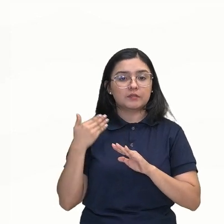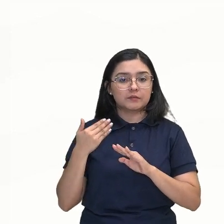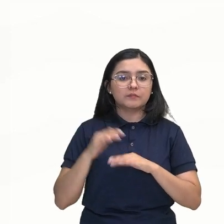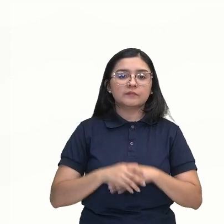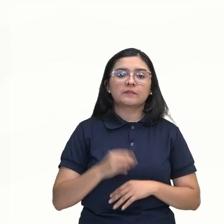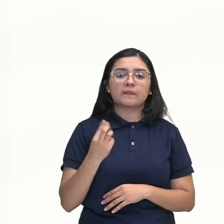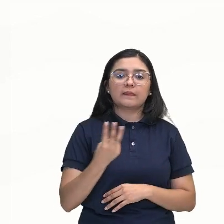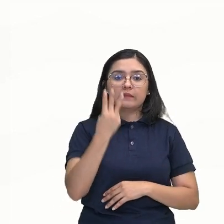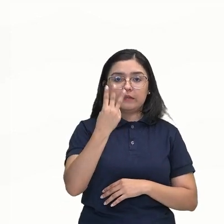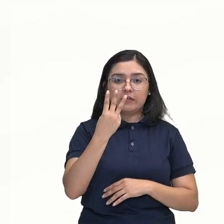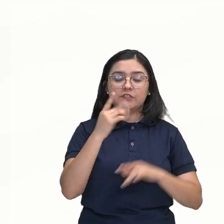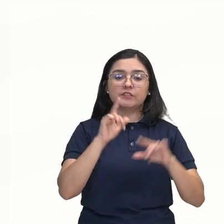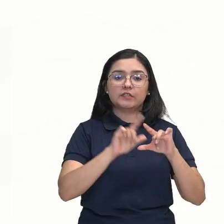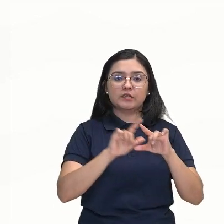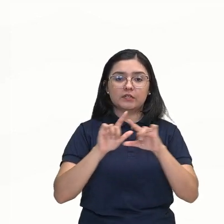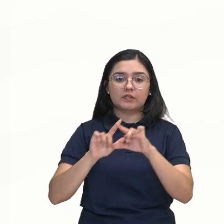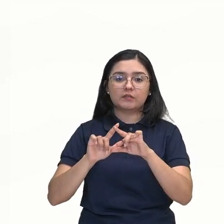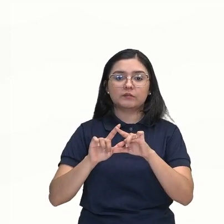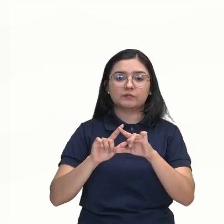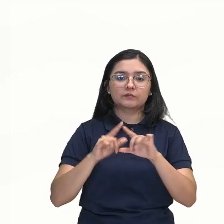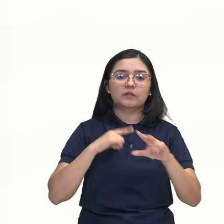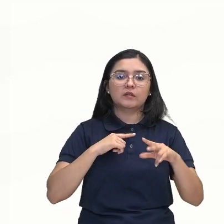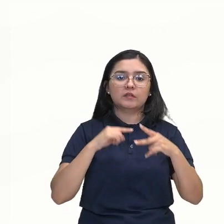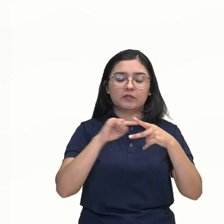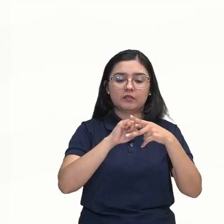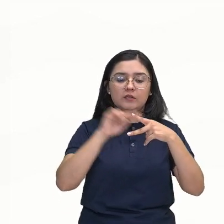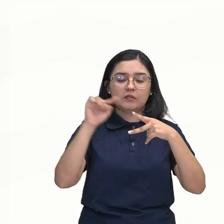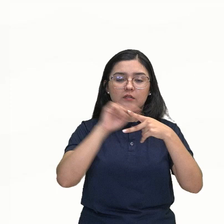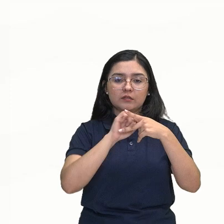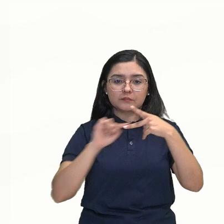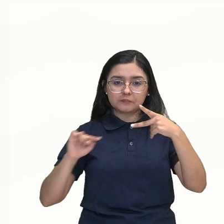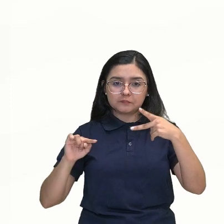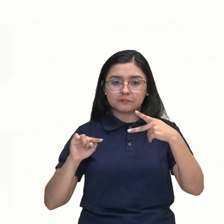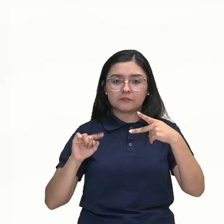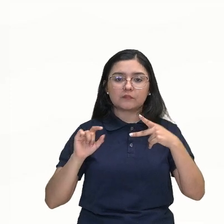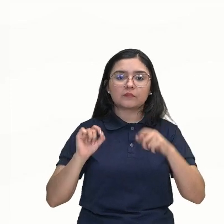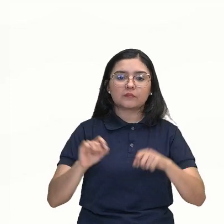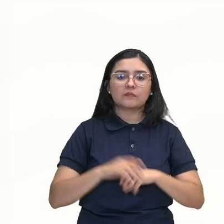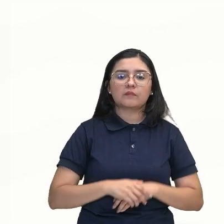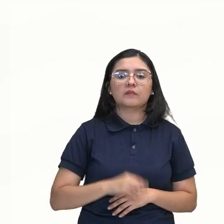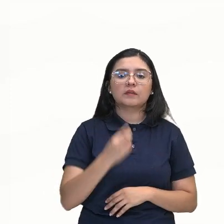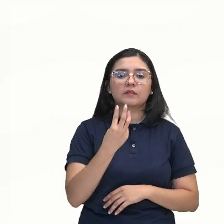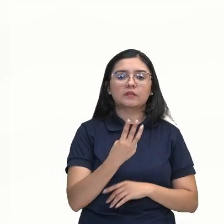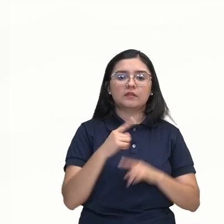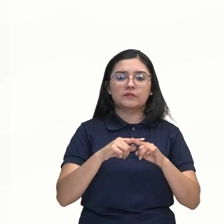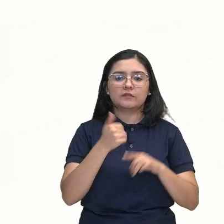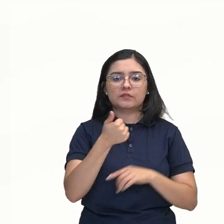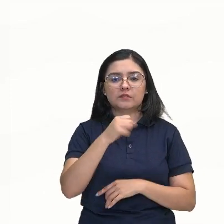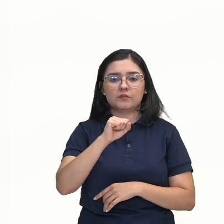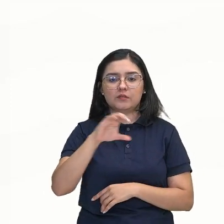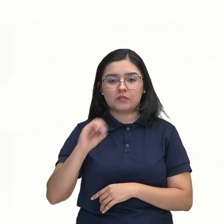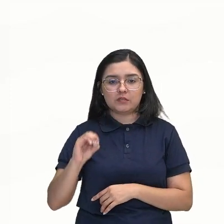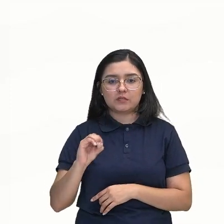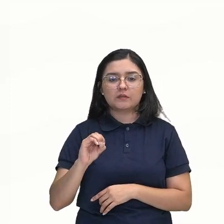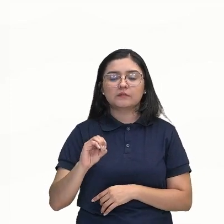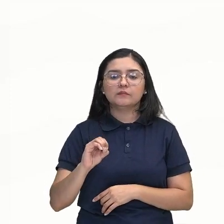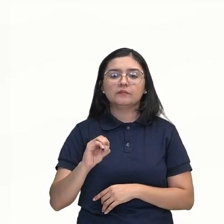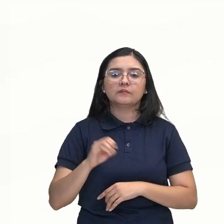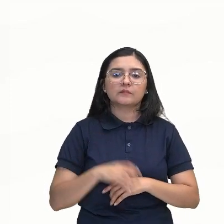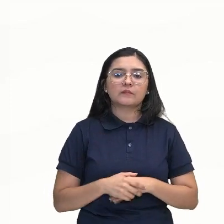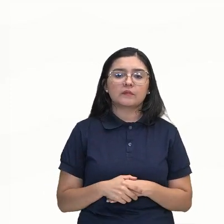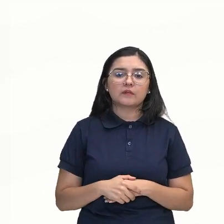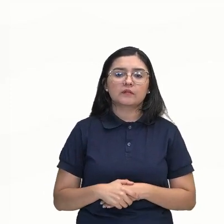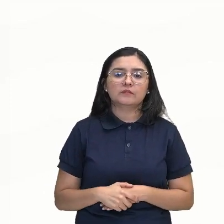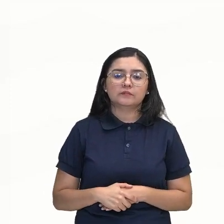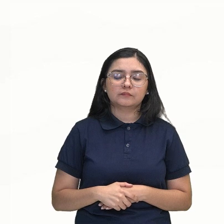triângulos, traçando as nossas diagonais, o triângulo 180 graus, certo?